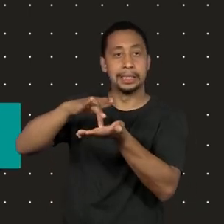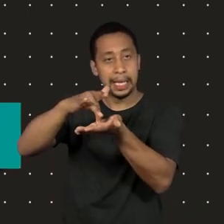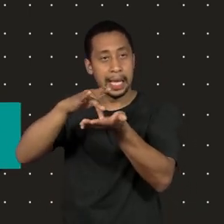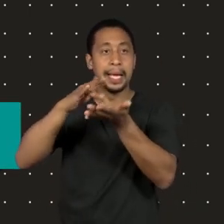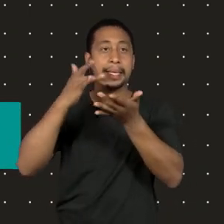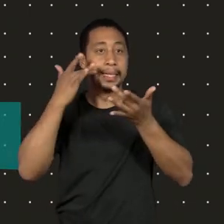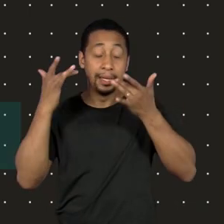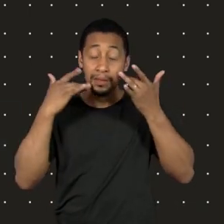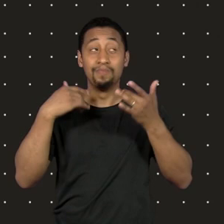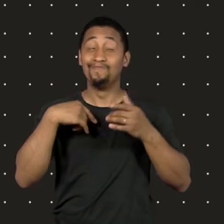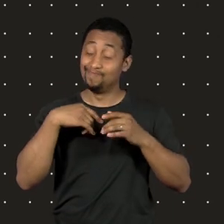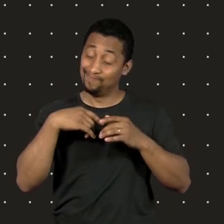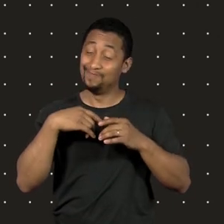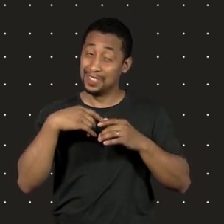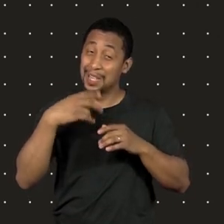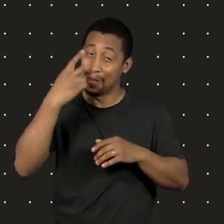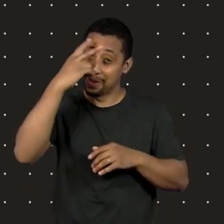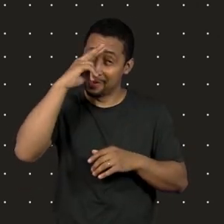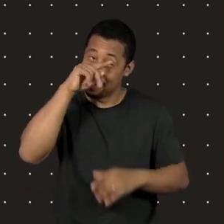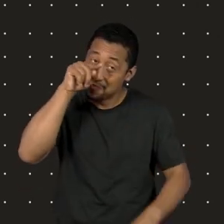mundo inteiro,